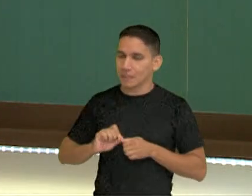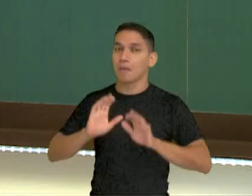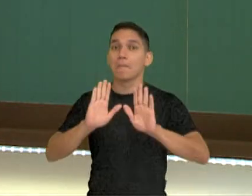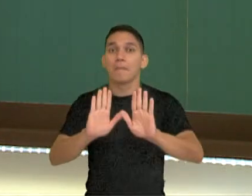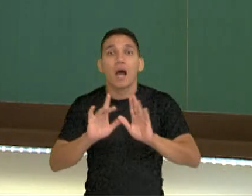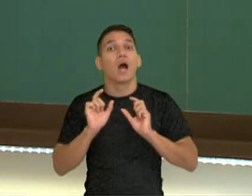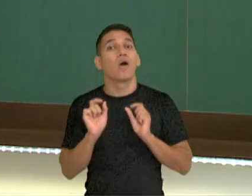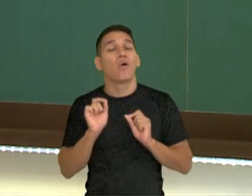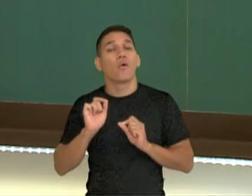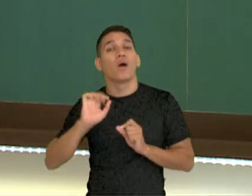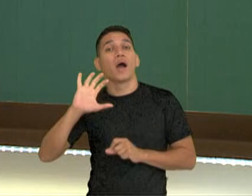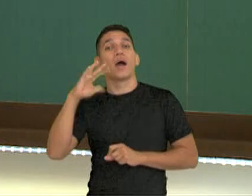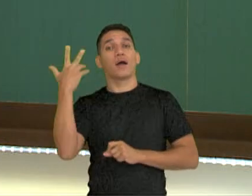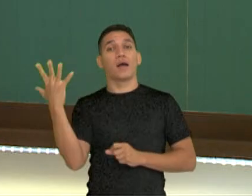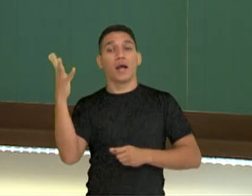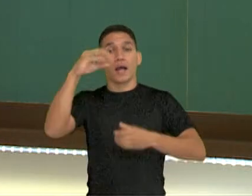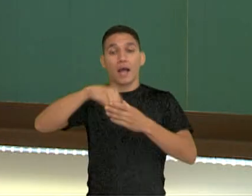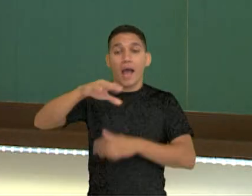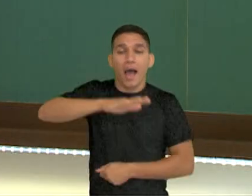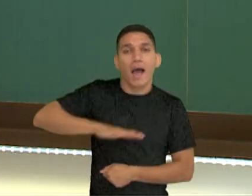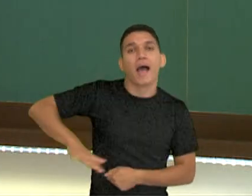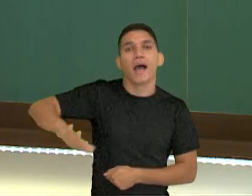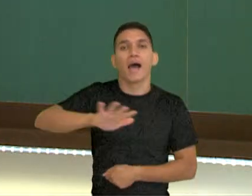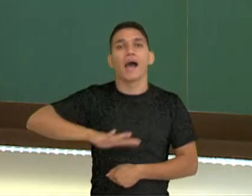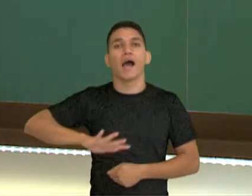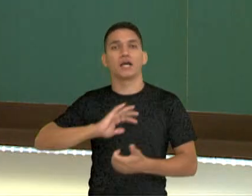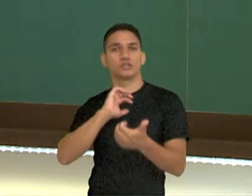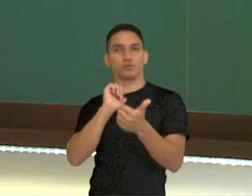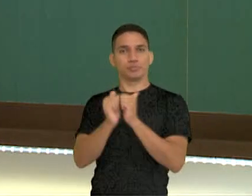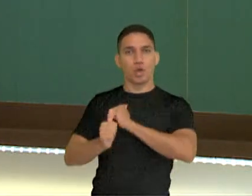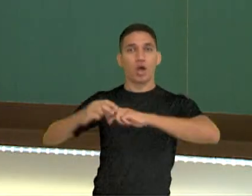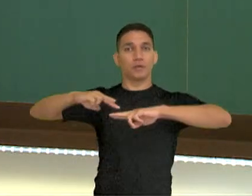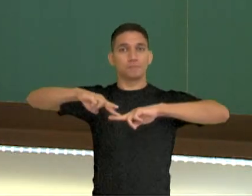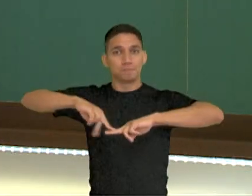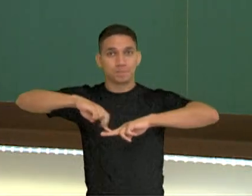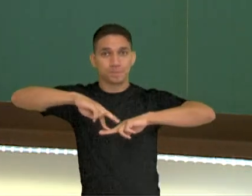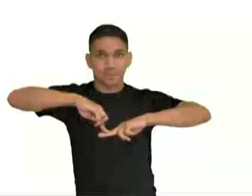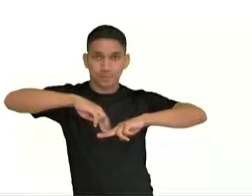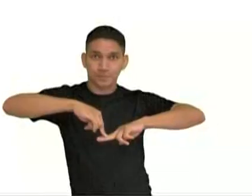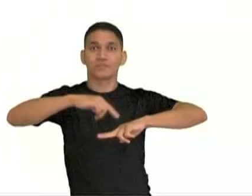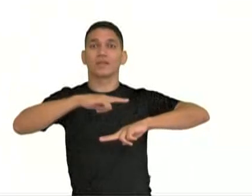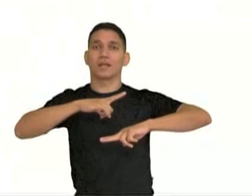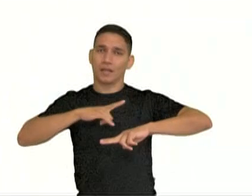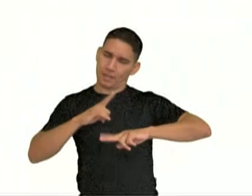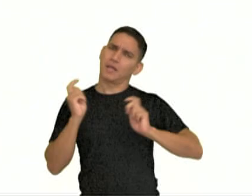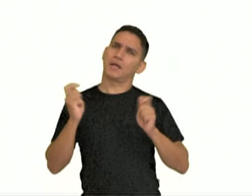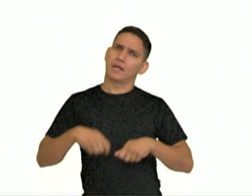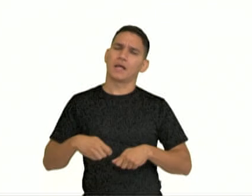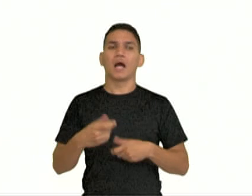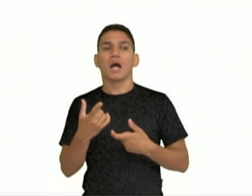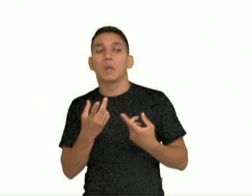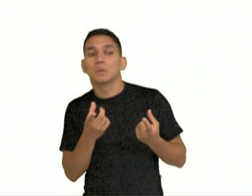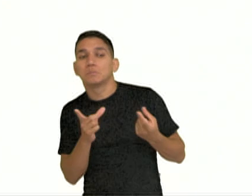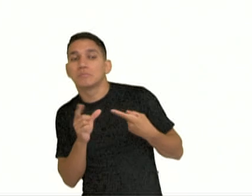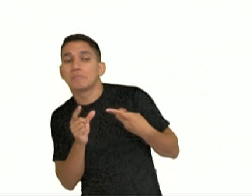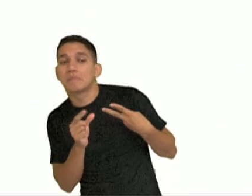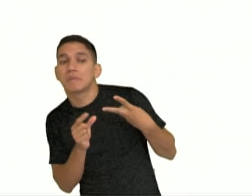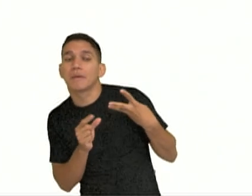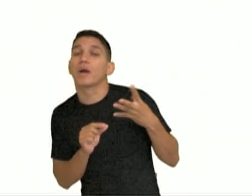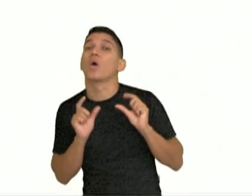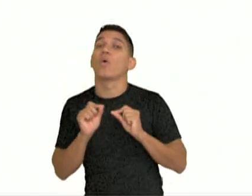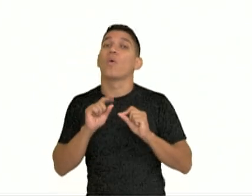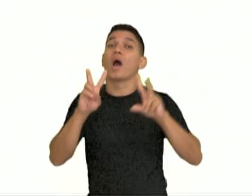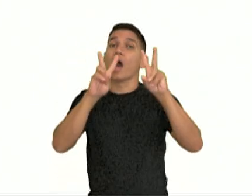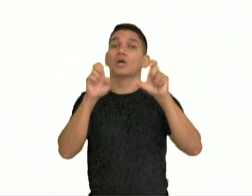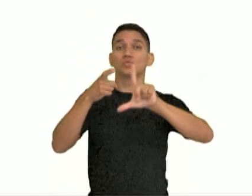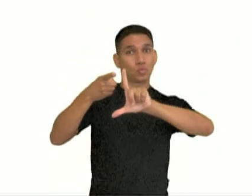que dentro do ambiente do esporte, né, do skate, também é comentado a questão da angulação,